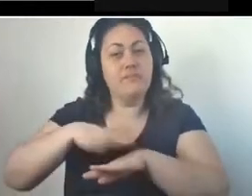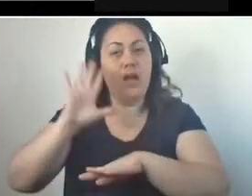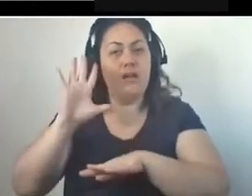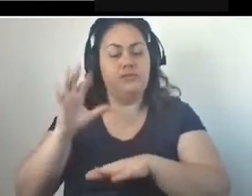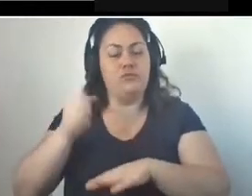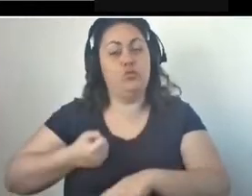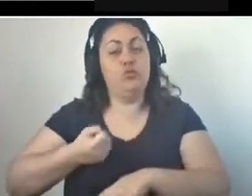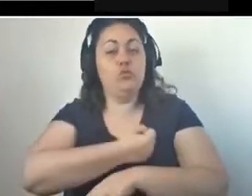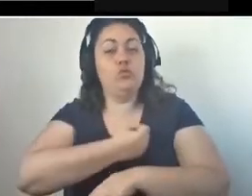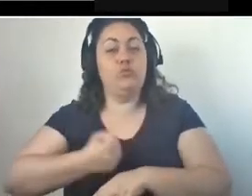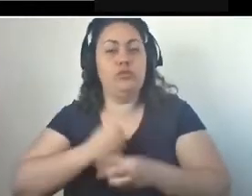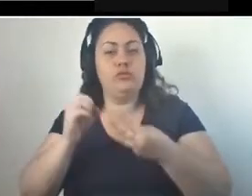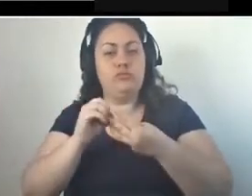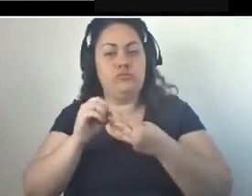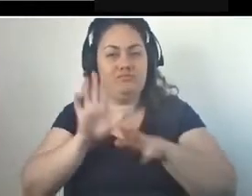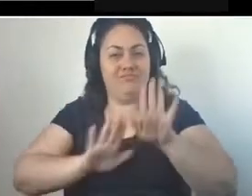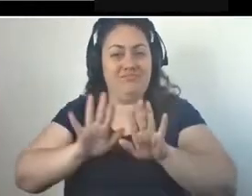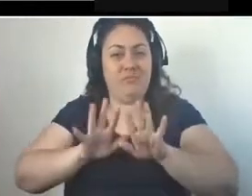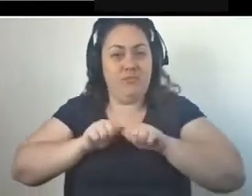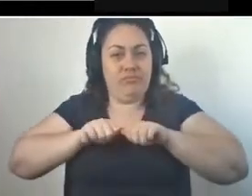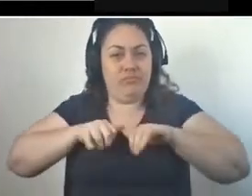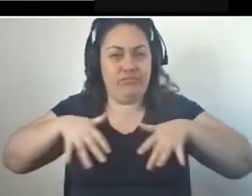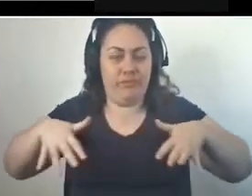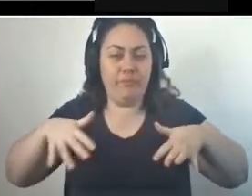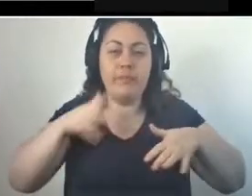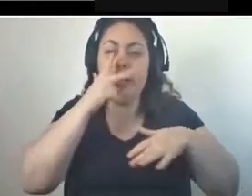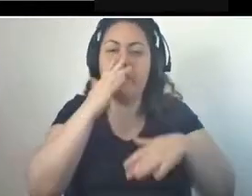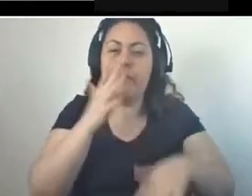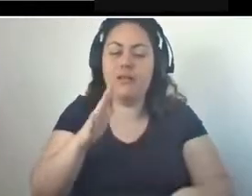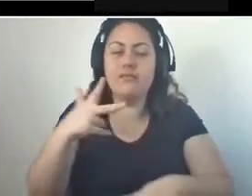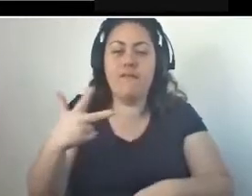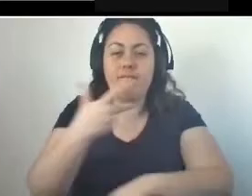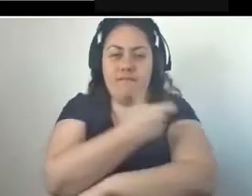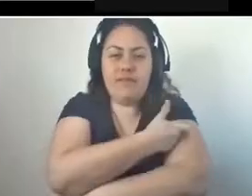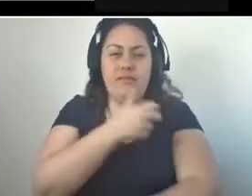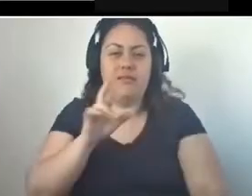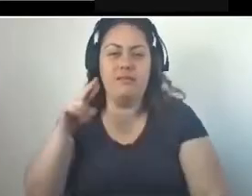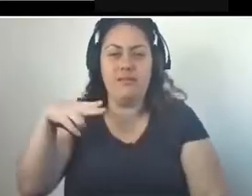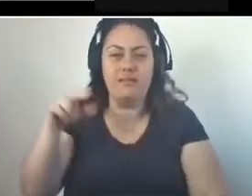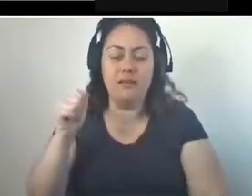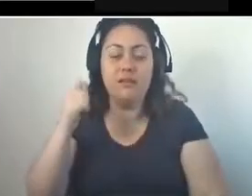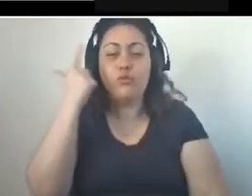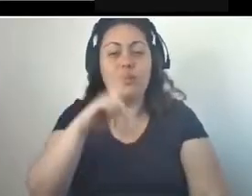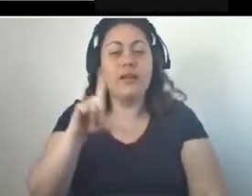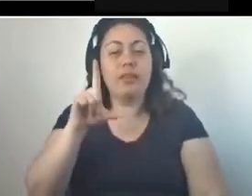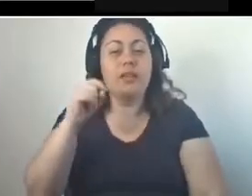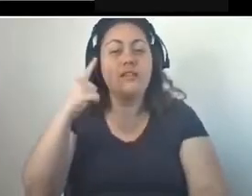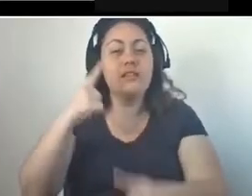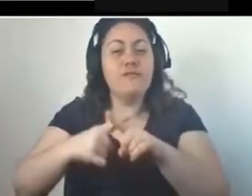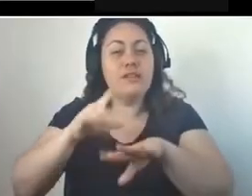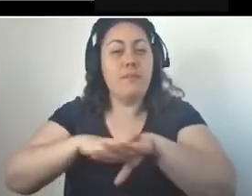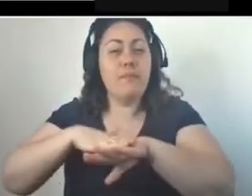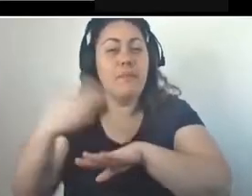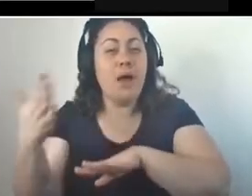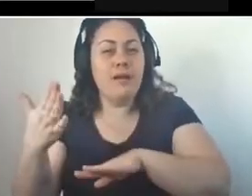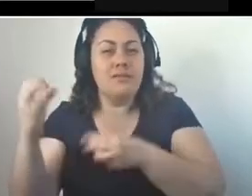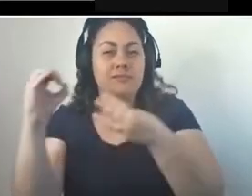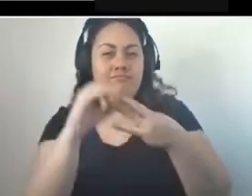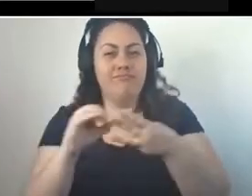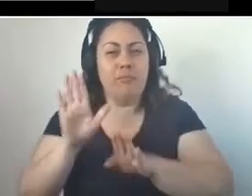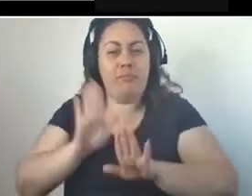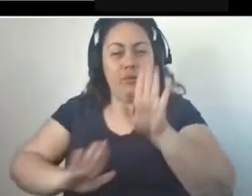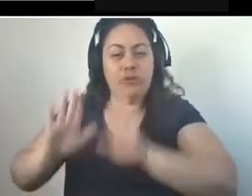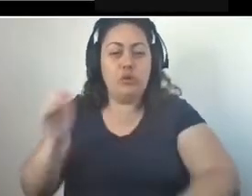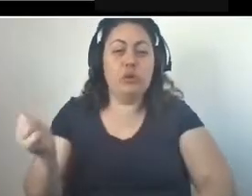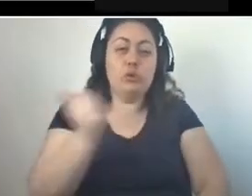RNA, elas parecem induzir mais ou menos 10 vezes mais anticorpos neutralizantes do que as outras, tá? Então,